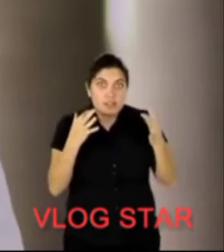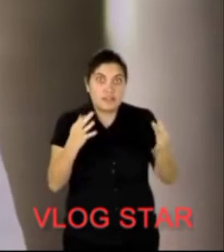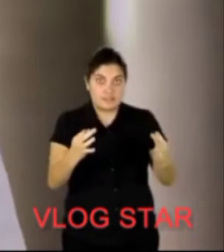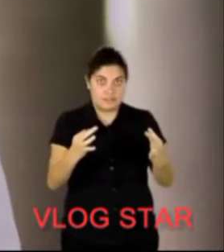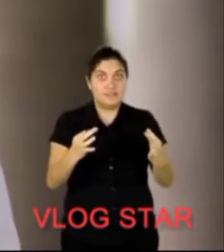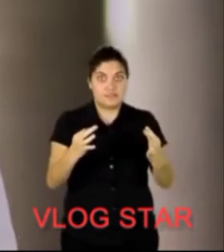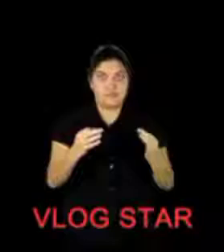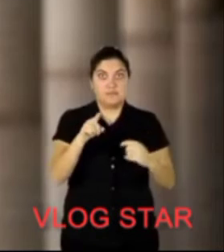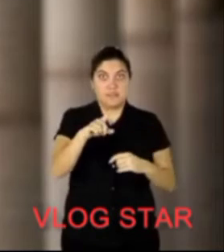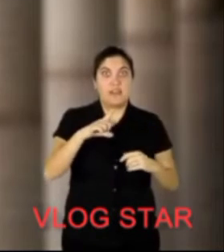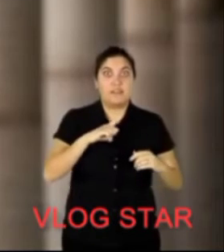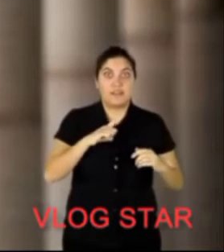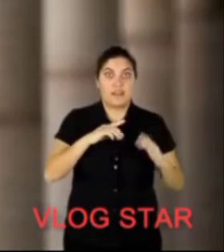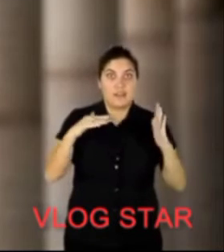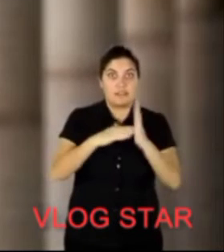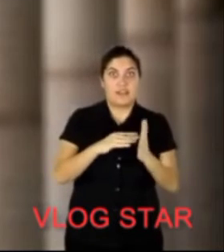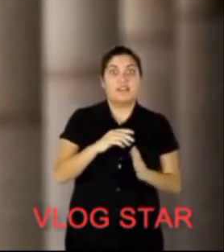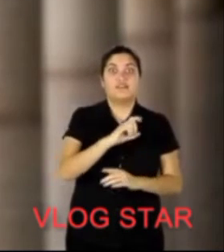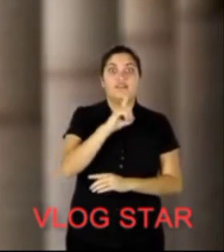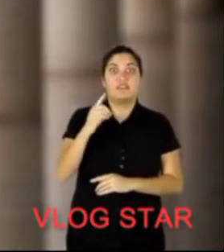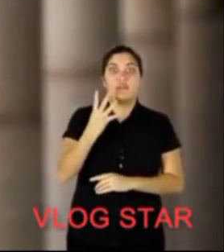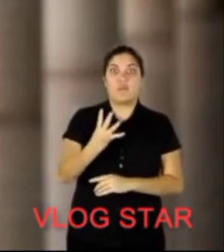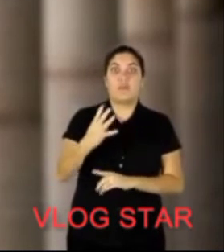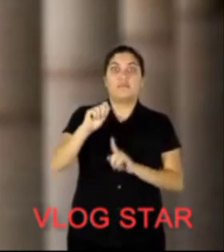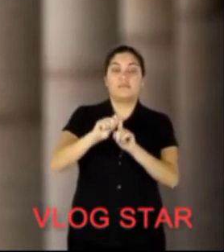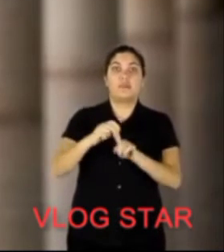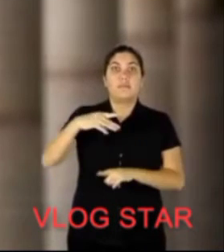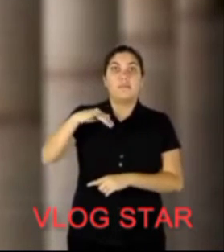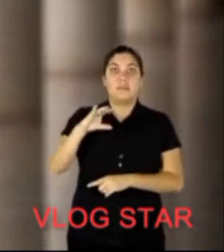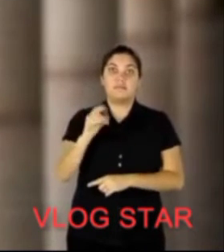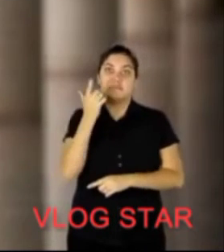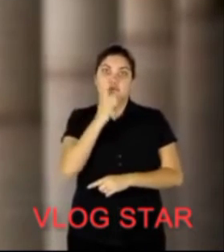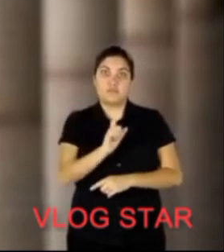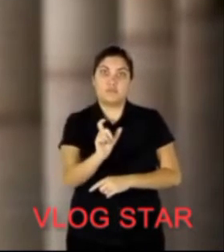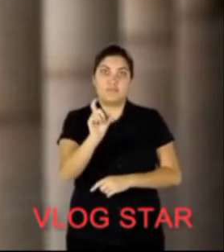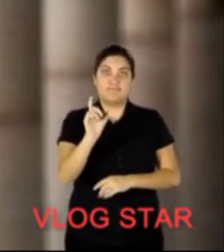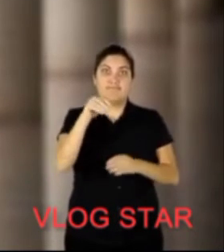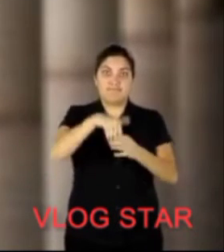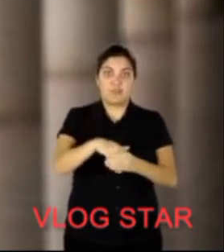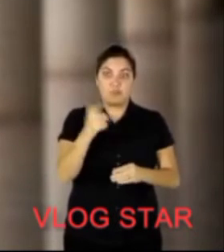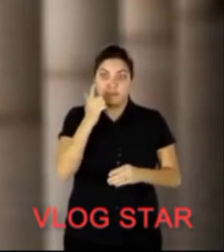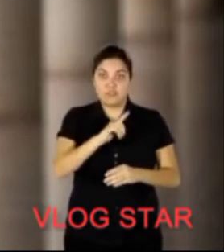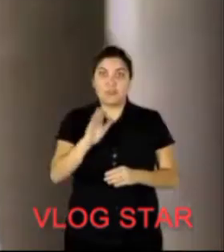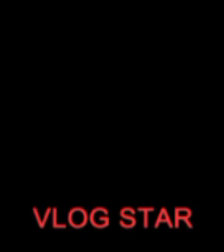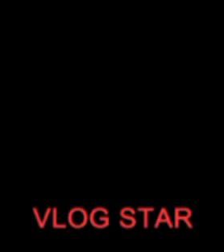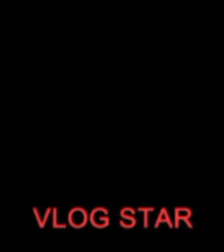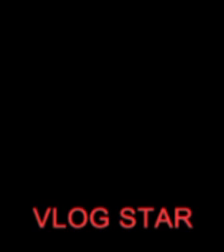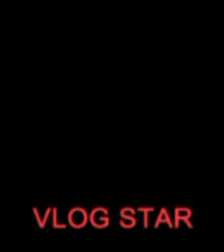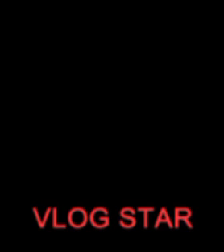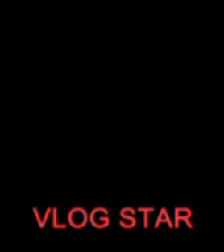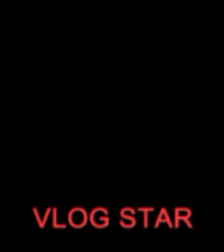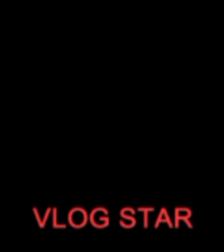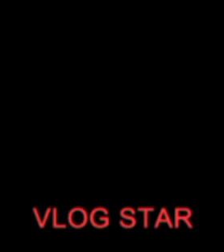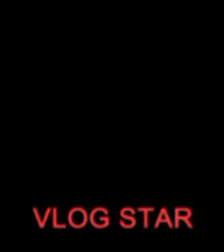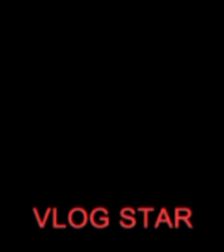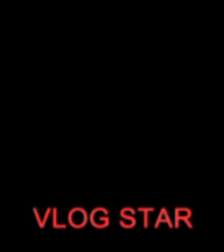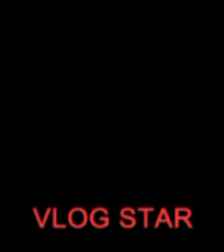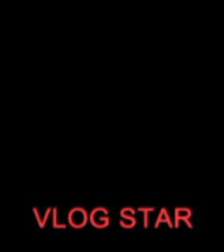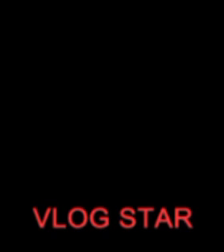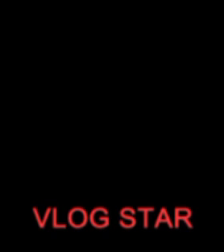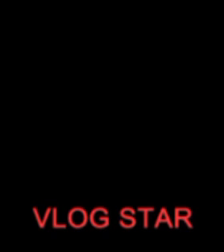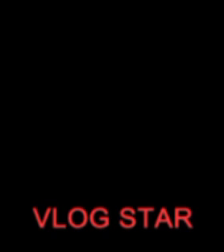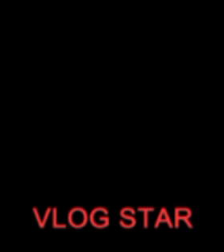por esta atenção você só tem até o dia quatro de maio para tirar o título de eleitor que votar em outubro